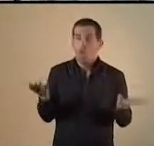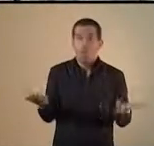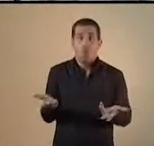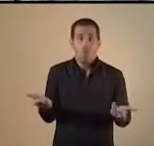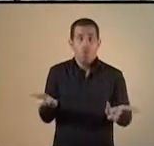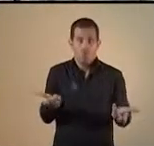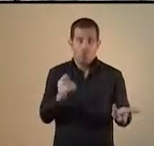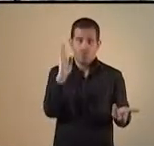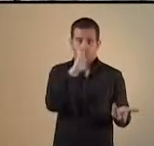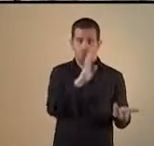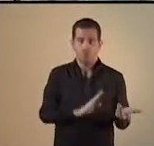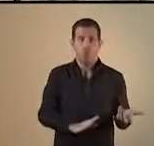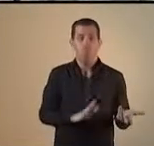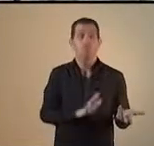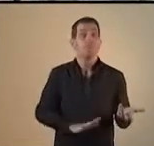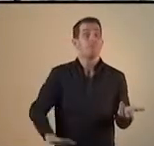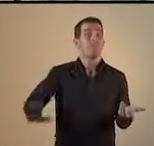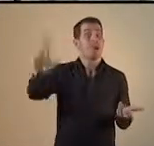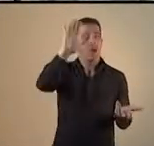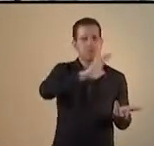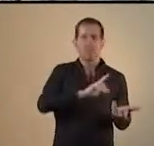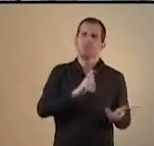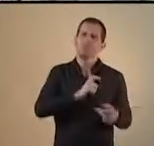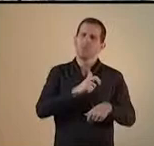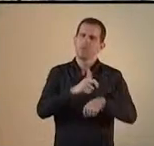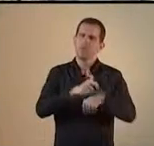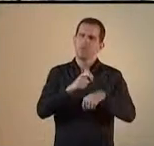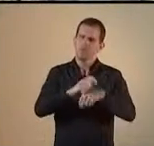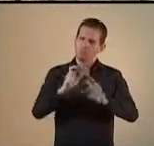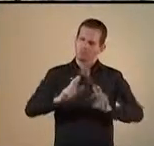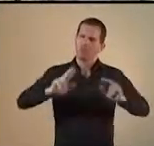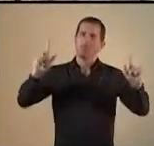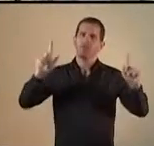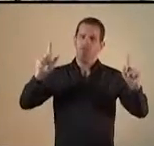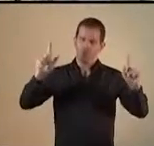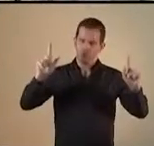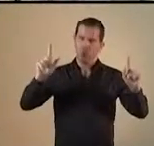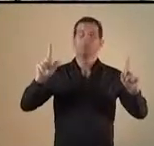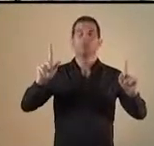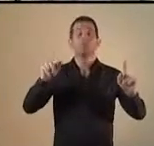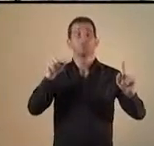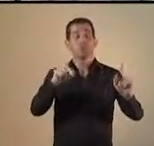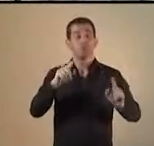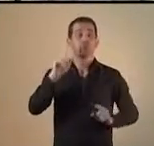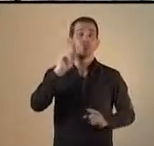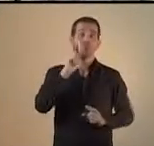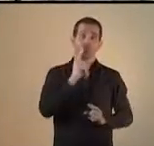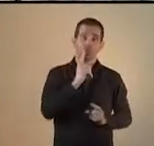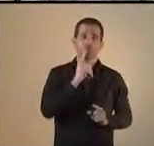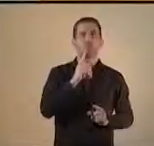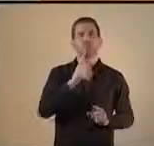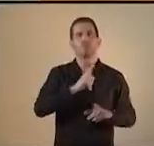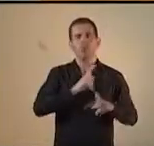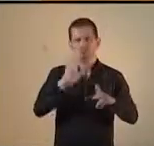Hoje, no Brasil, nós vivemos uma realidade diferente, né? Os surdos, eles estão tendo mais acesso